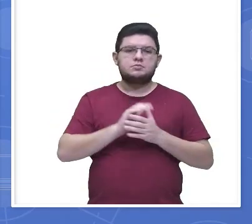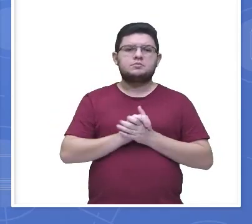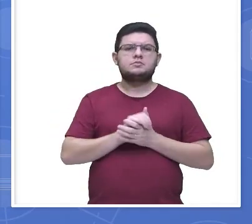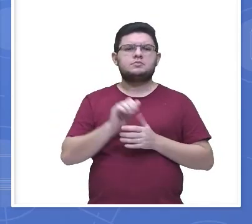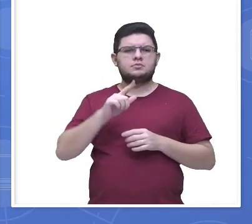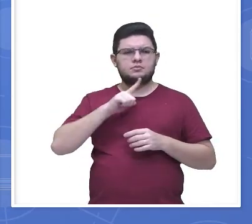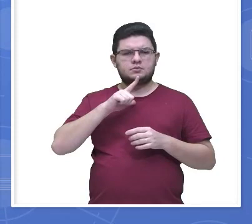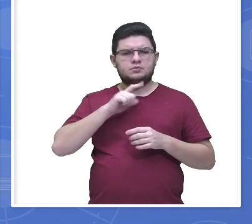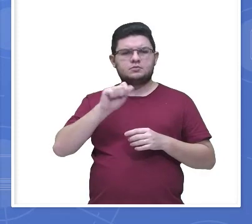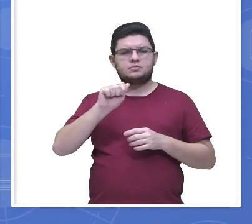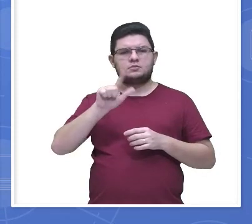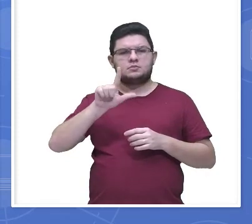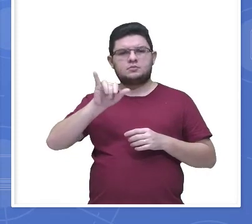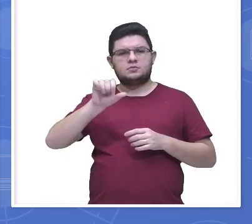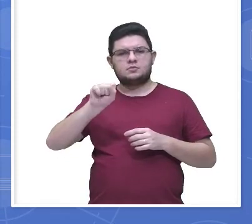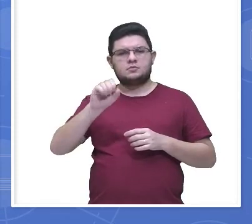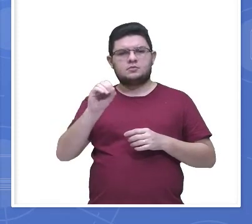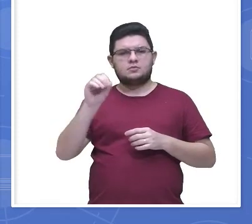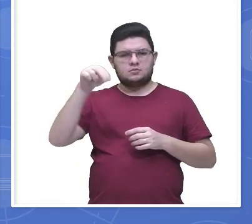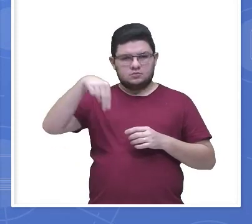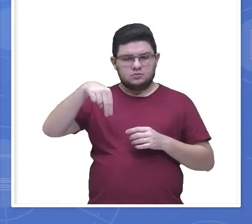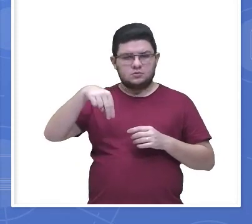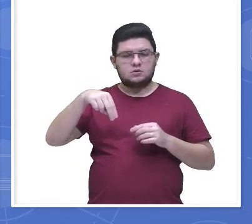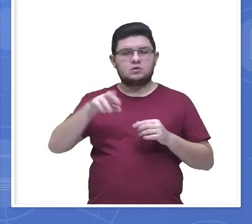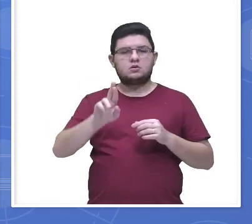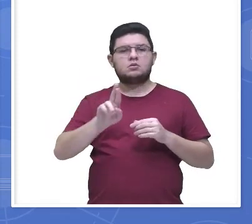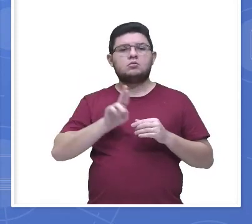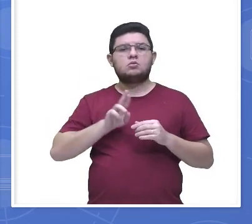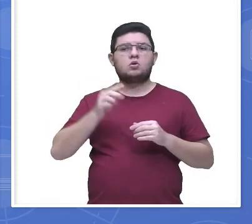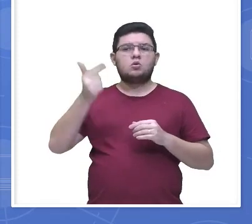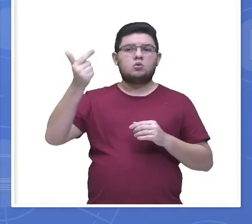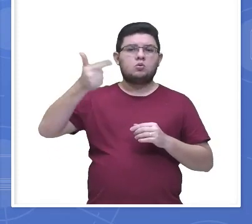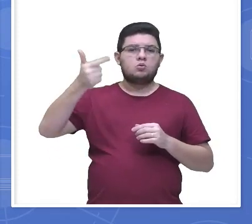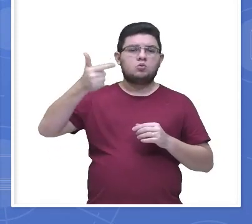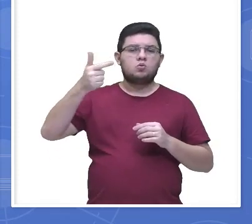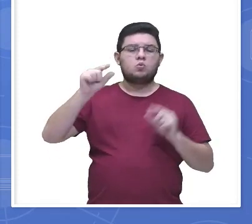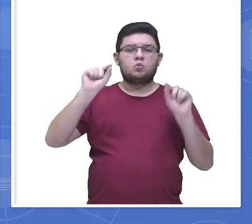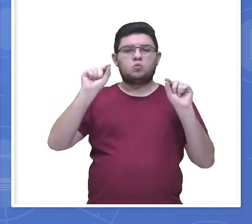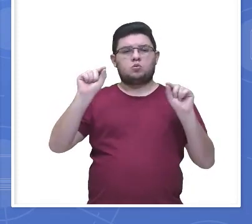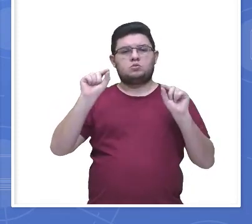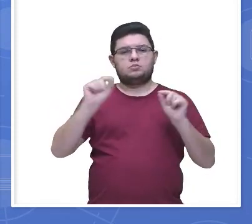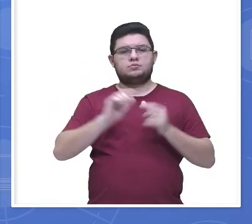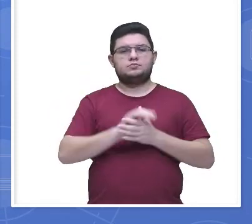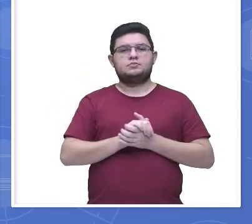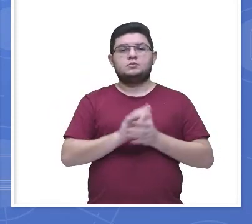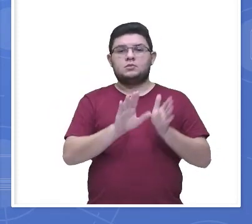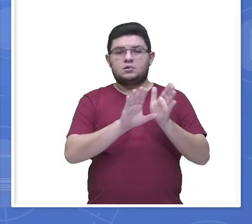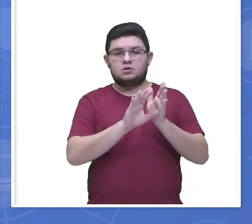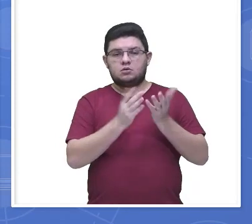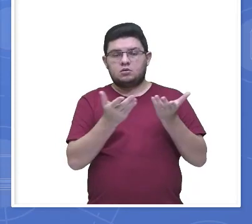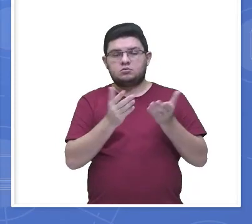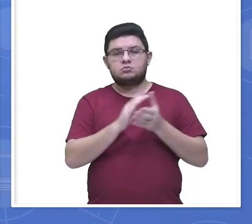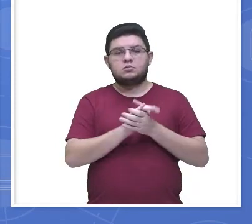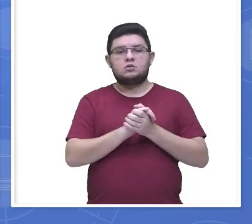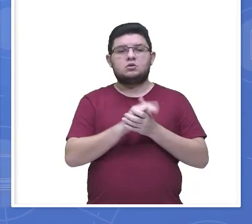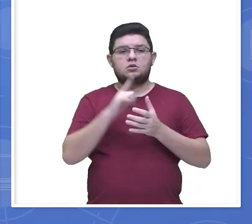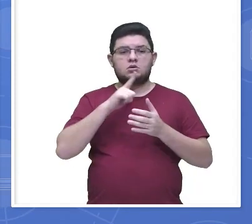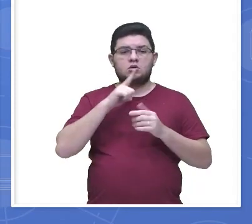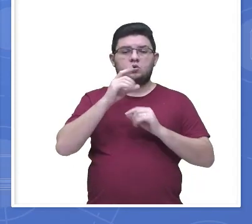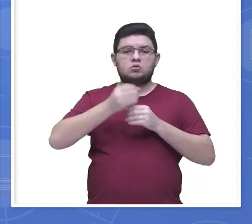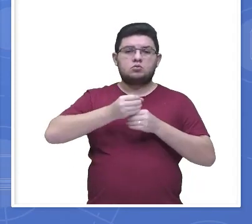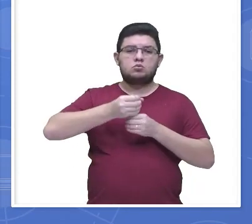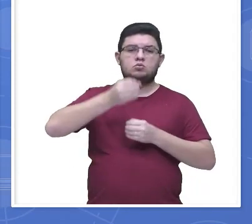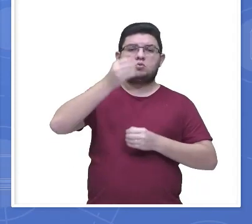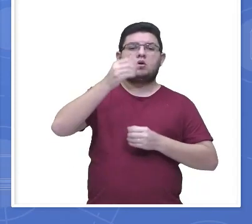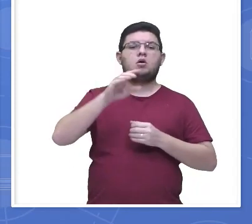Alisson, acho que Alisson David, né? Respondeu na questão 2. Bulbo, né? O que constitui aí o nosso tronco